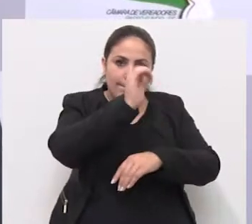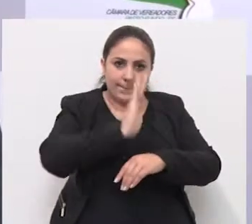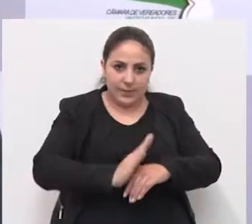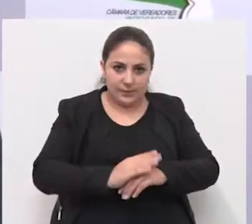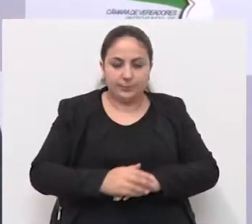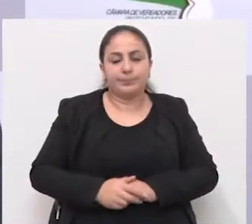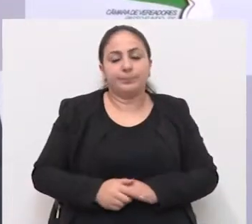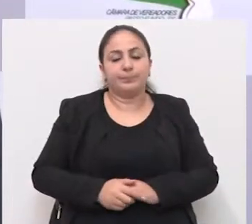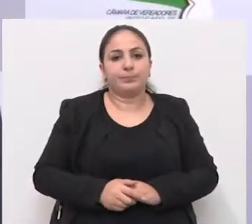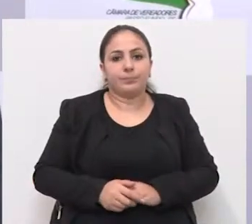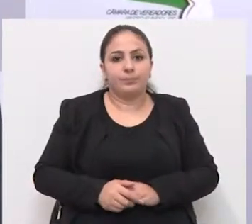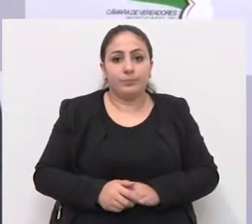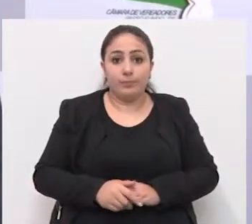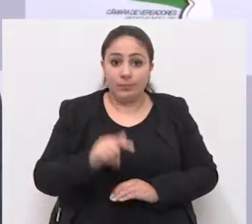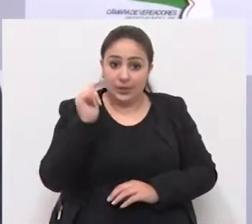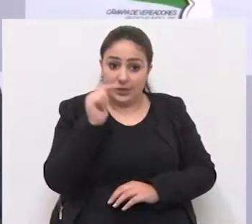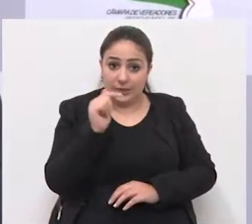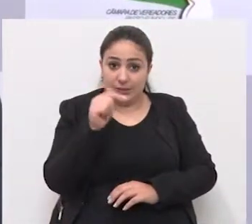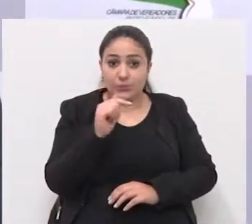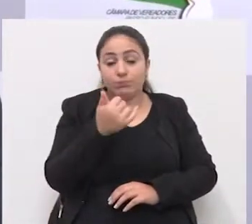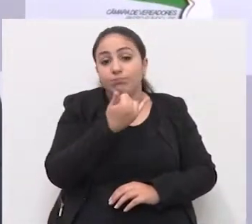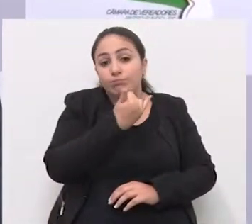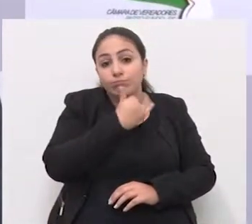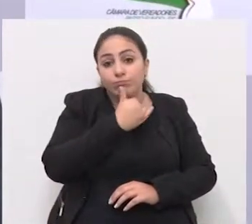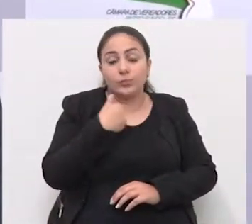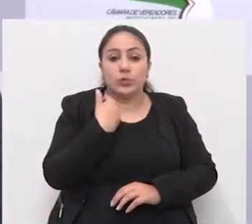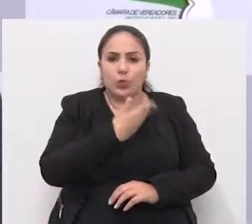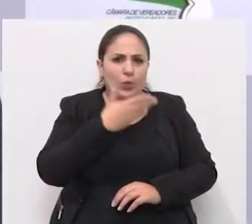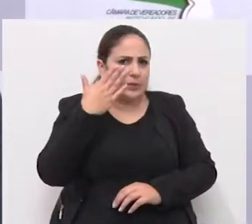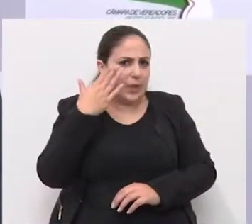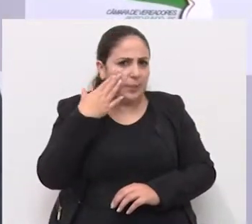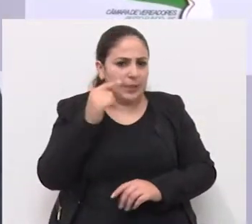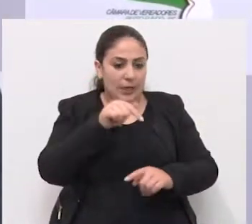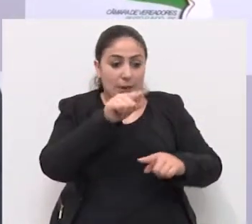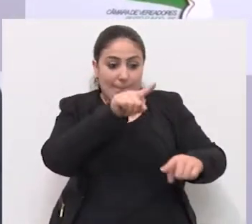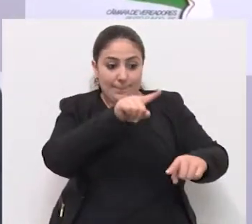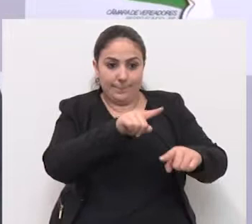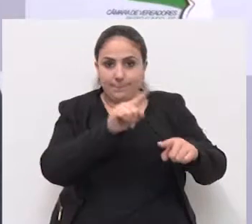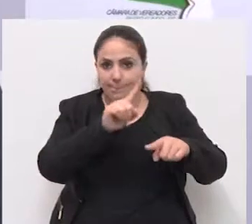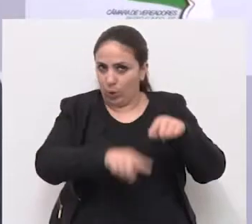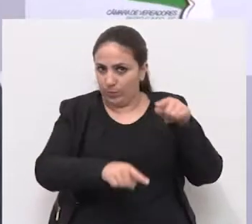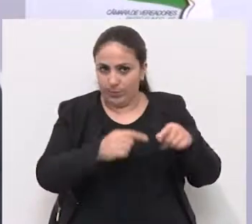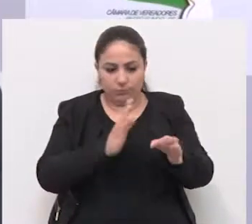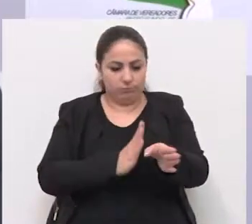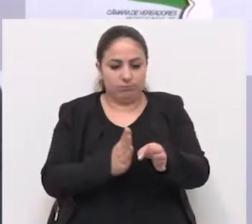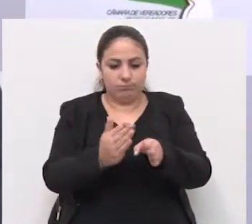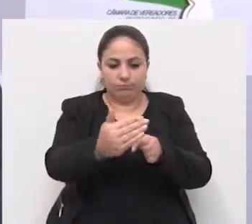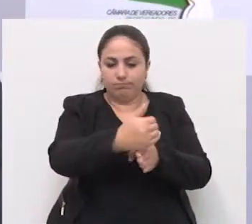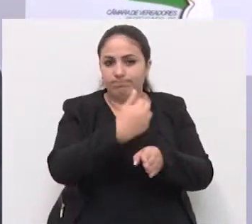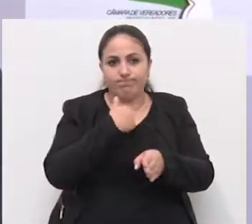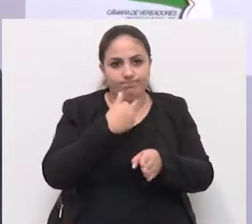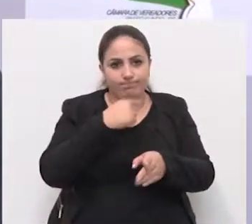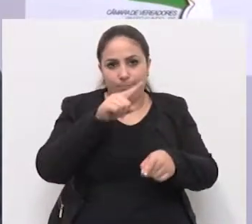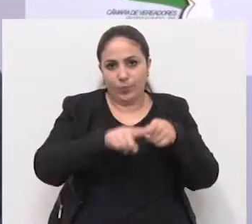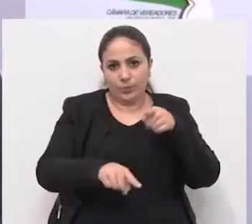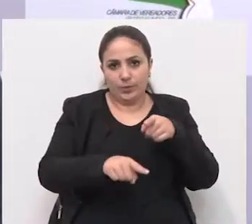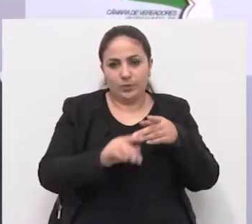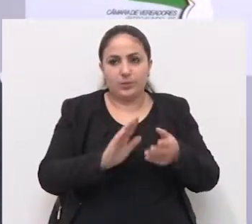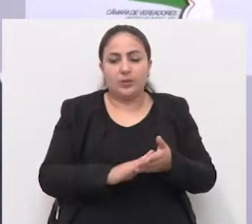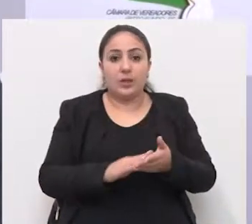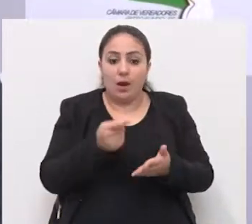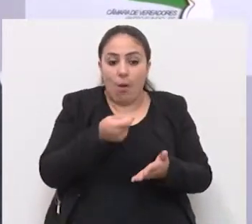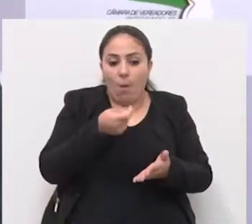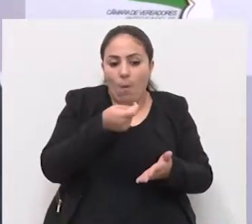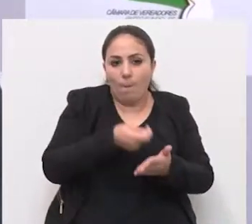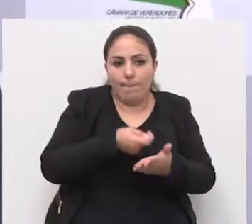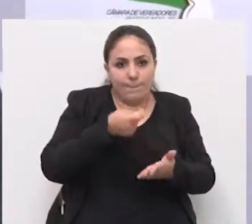dirigir novamente em direção à Avenida Brasil. Essa sinalização, infelizmente, a gente sabe que a intenção foi boa, né? Mas essa sinalização,